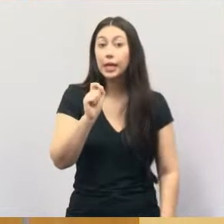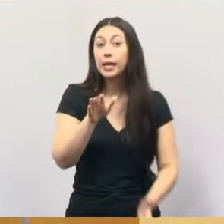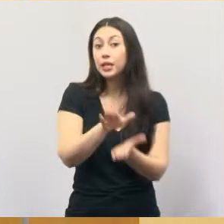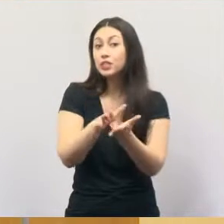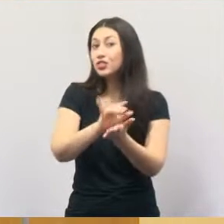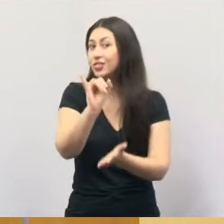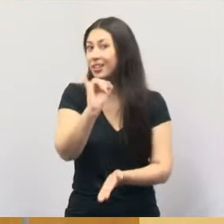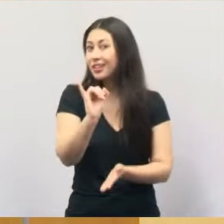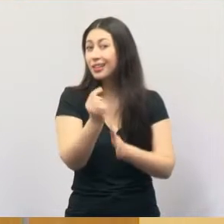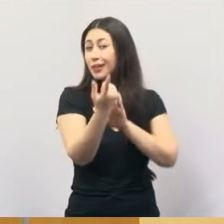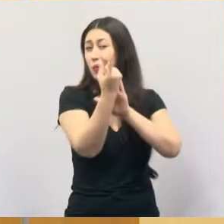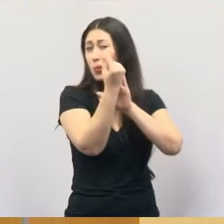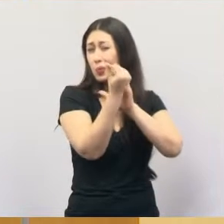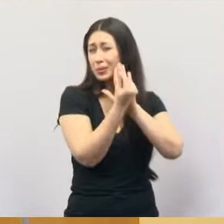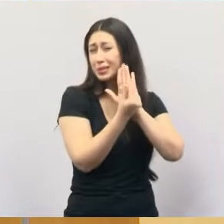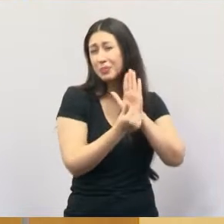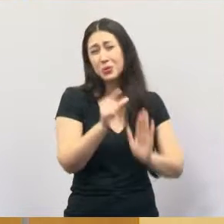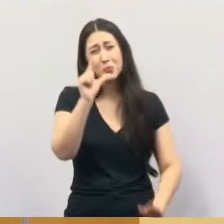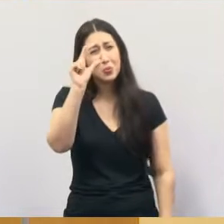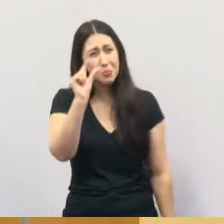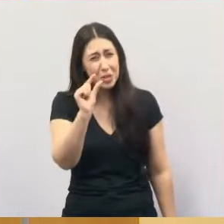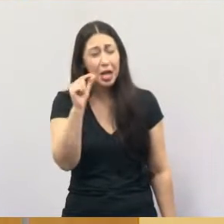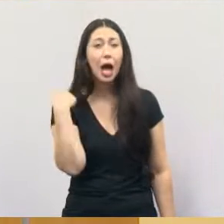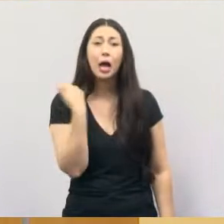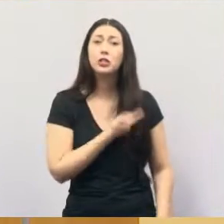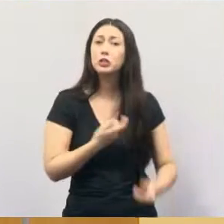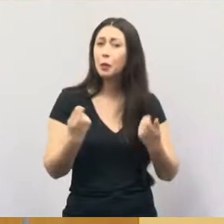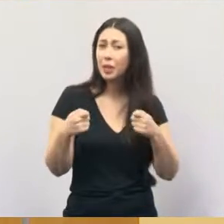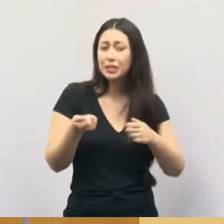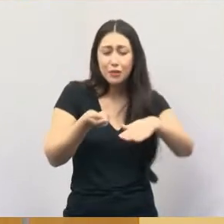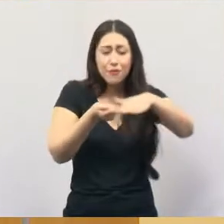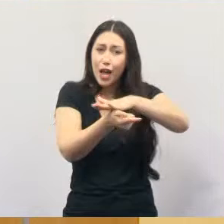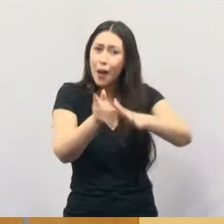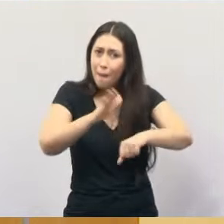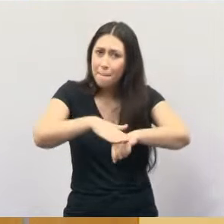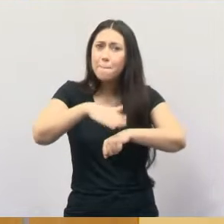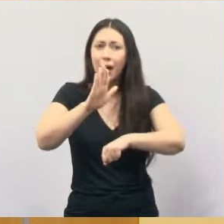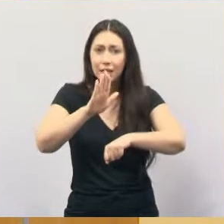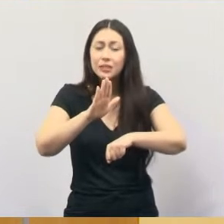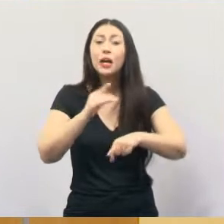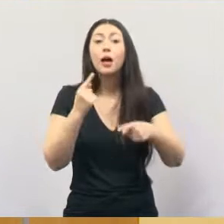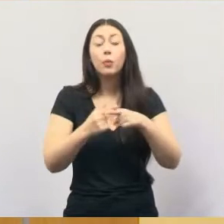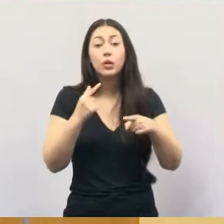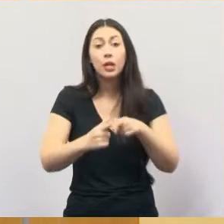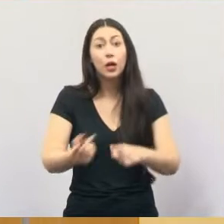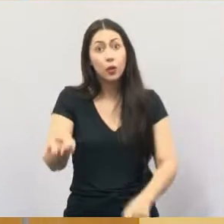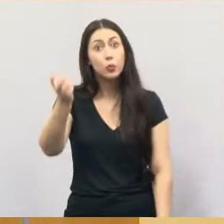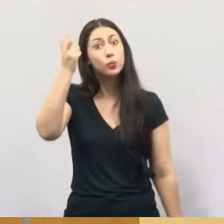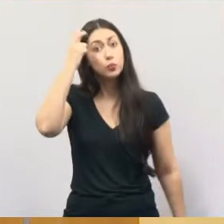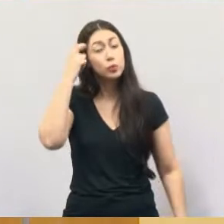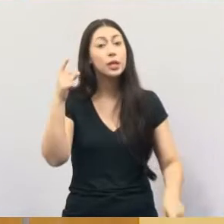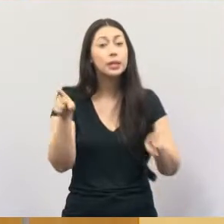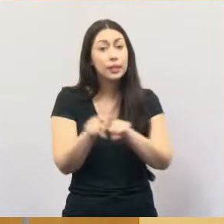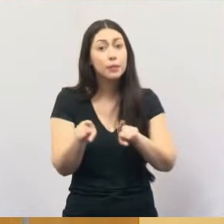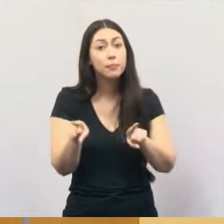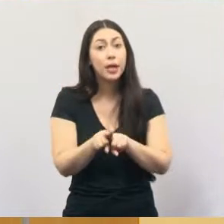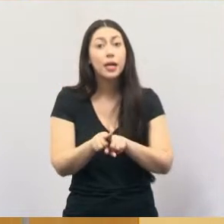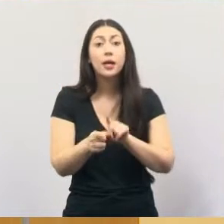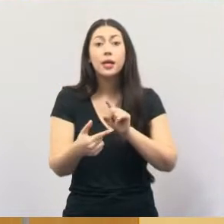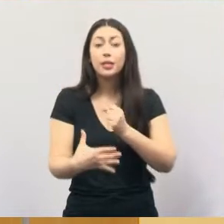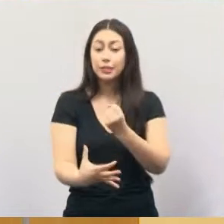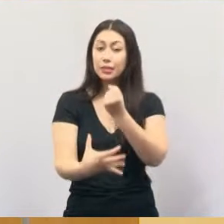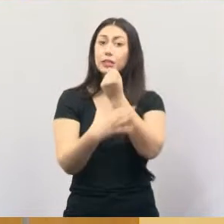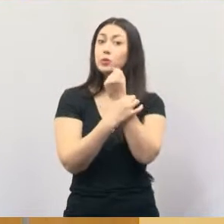ainda muito tímido na cultura. Nós precisamos ampliar esse orçamento, não é? Porque a cultura também garante